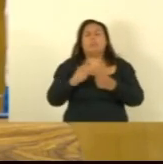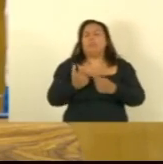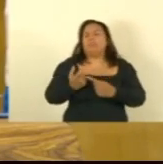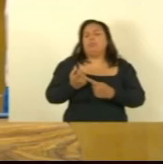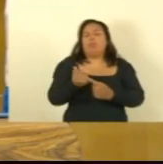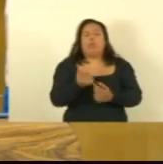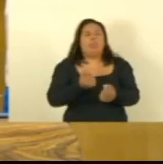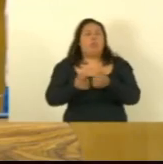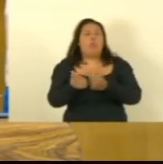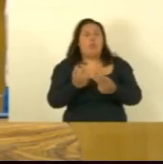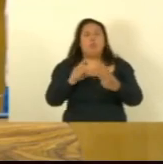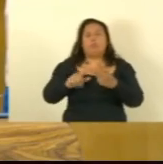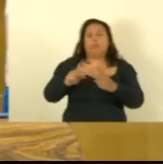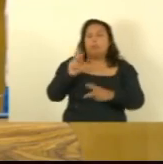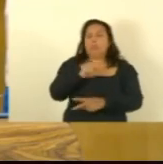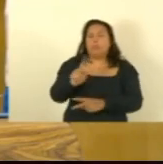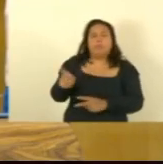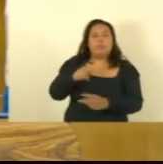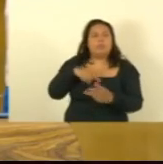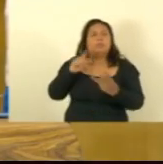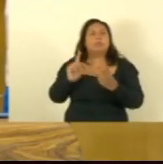contadores, professores,